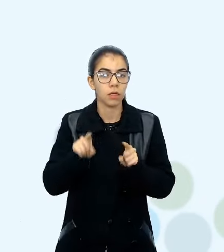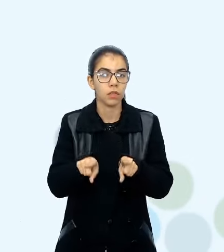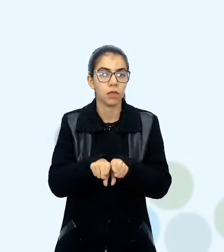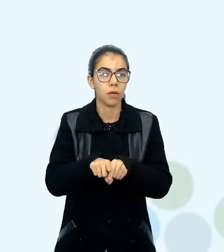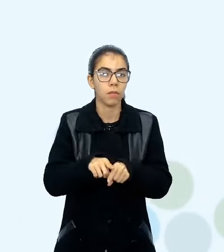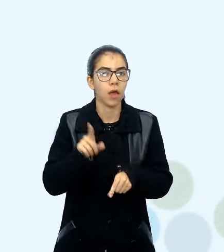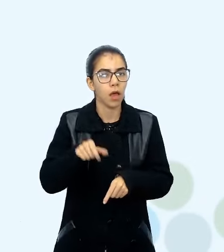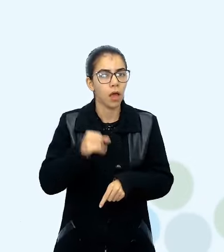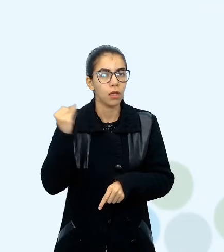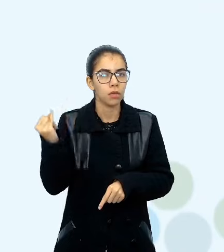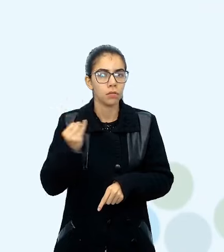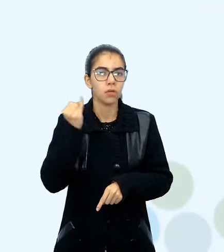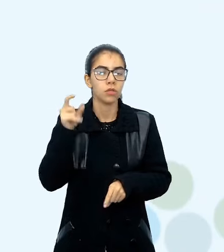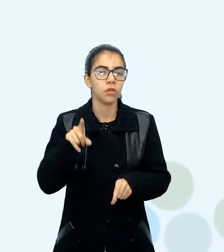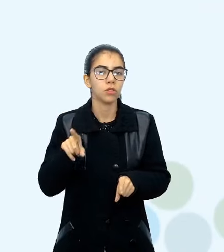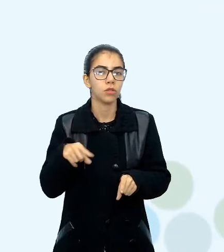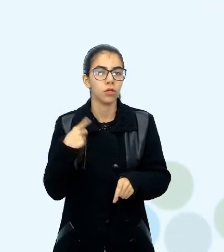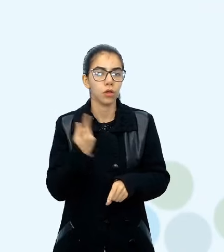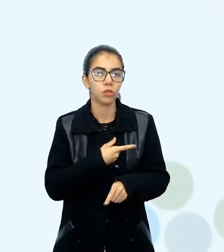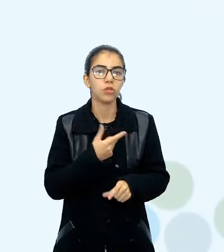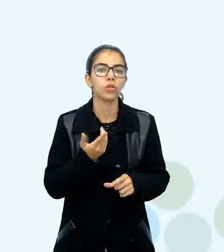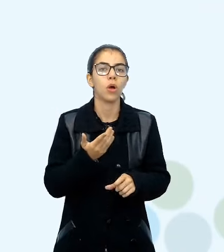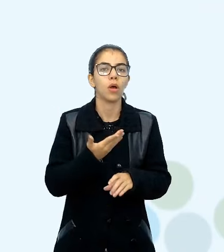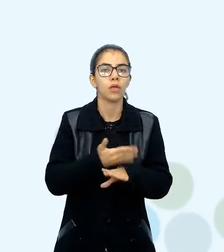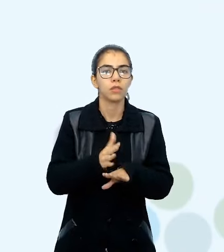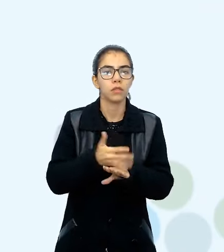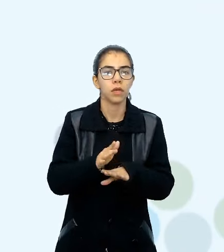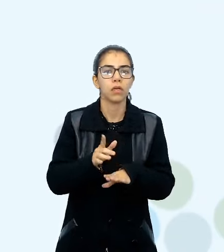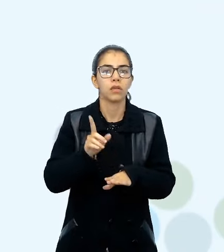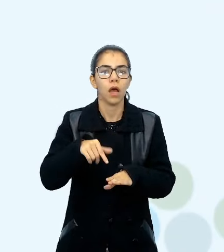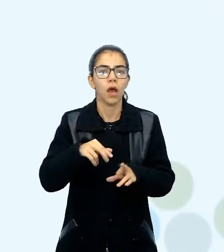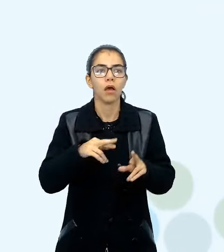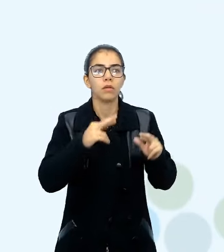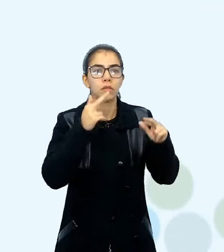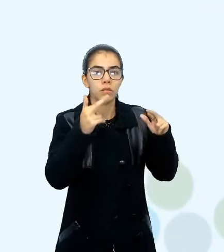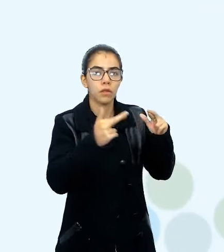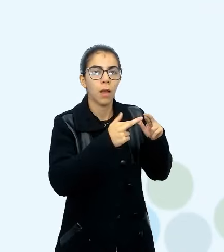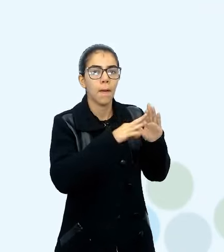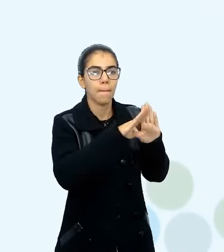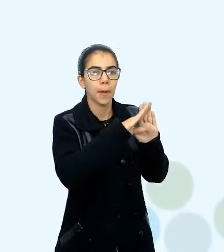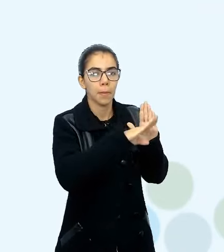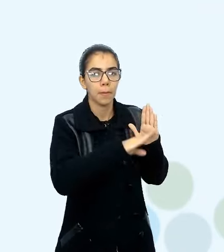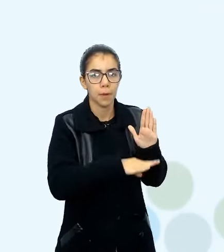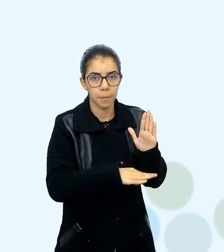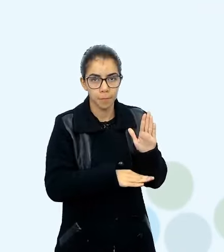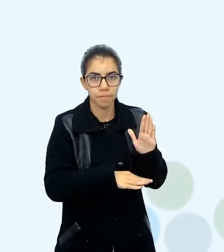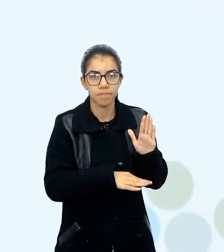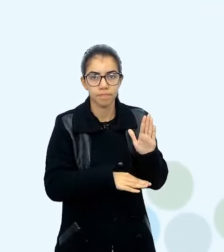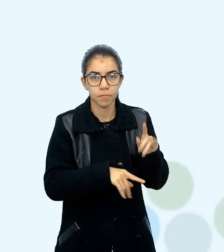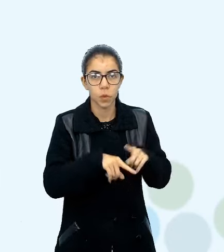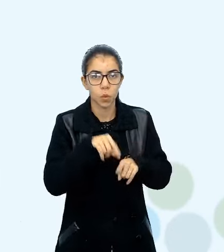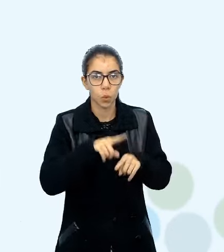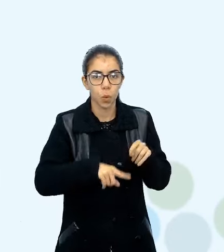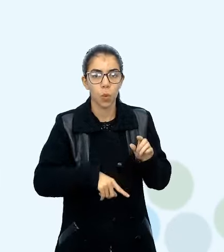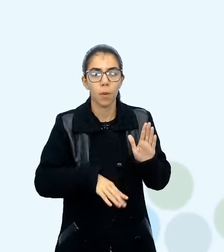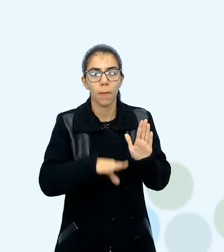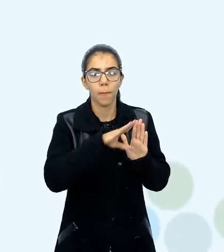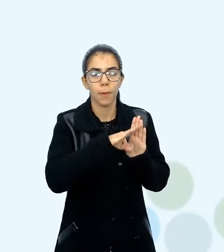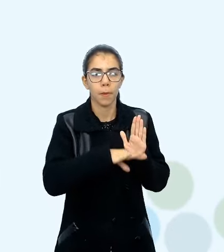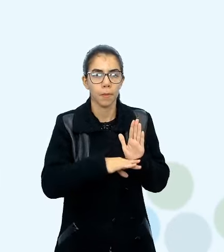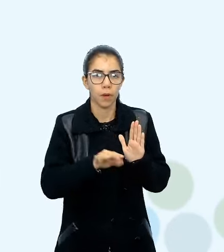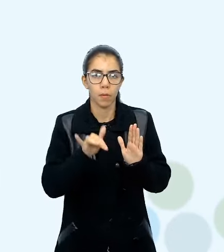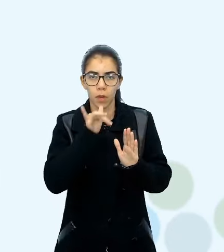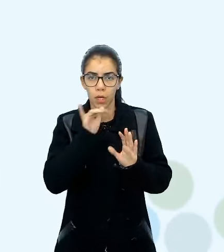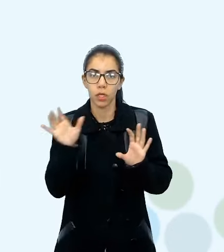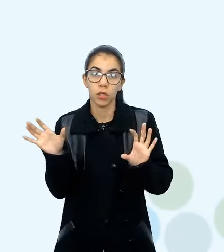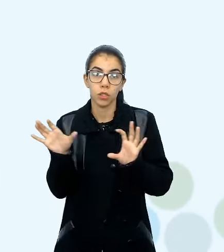Então, é importante a gente trabalhar com essas referências, que a gente chama de objetos de referência, né? De contexto,